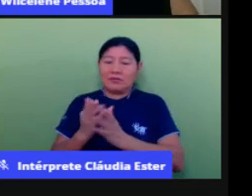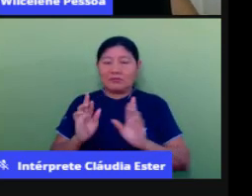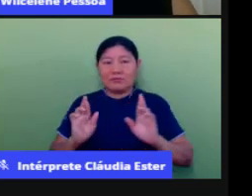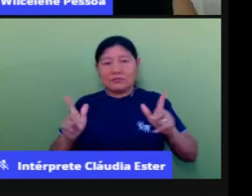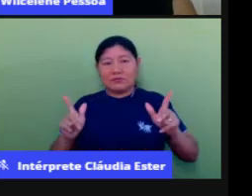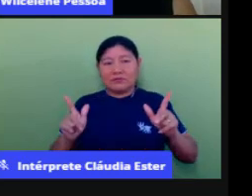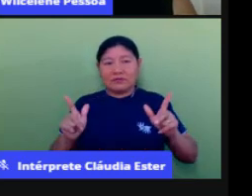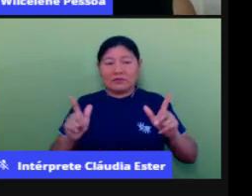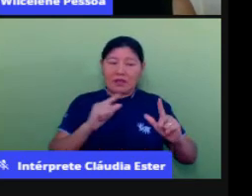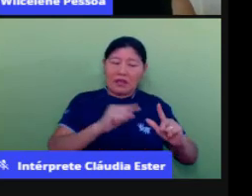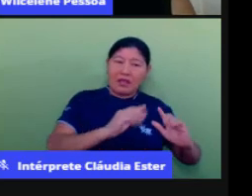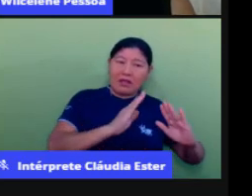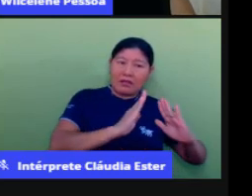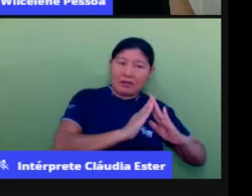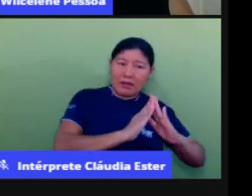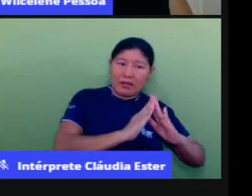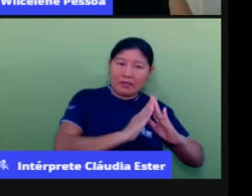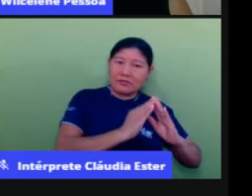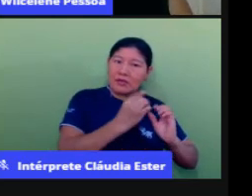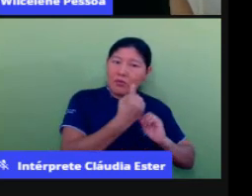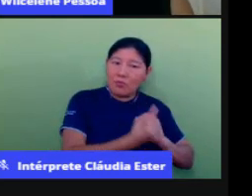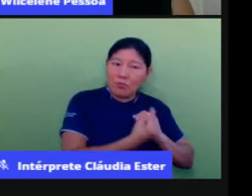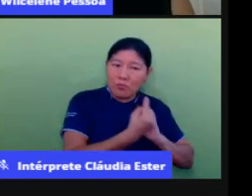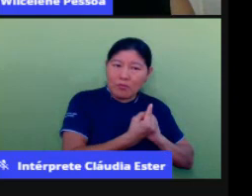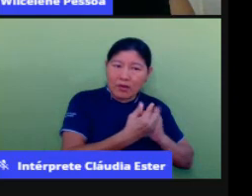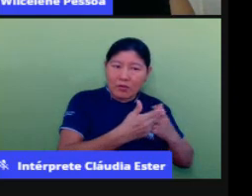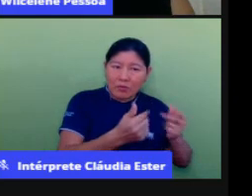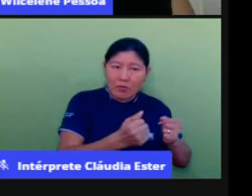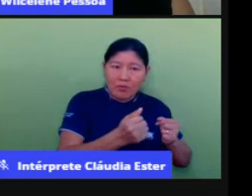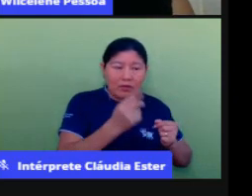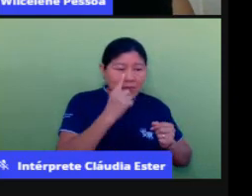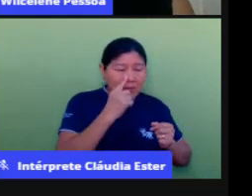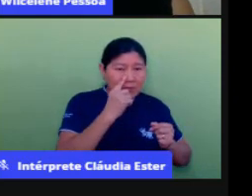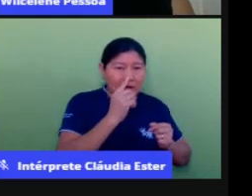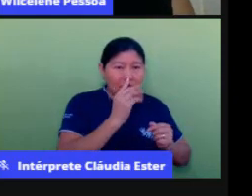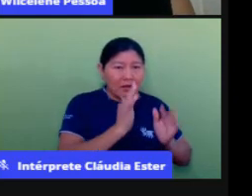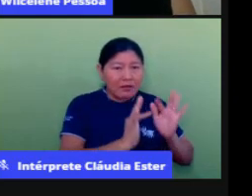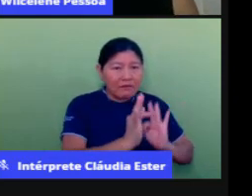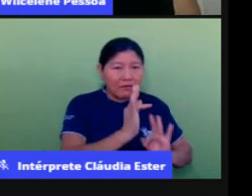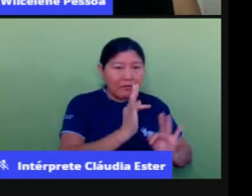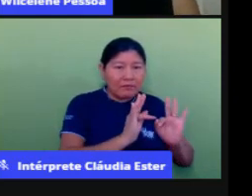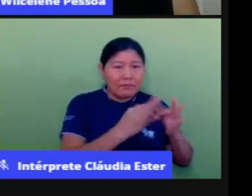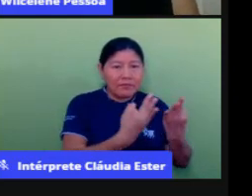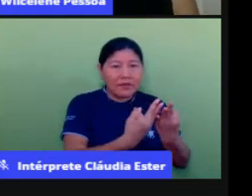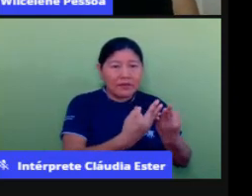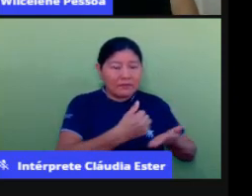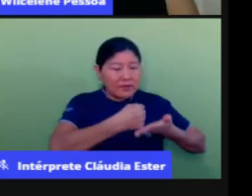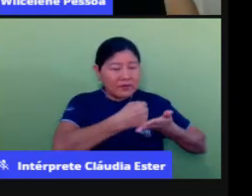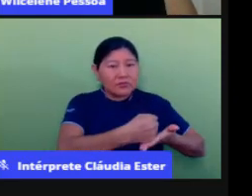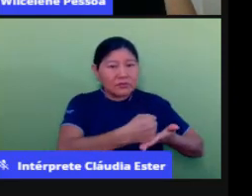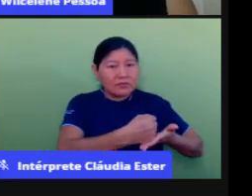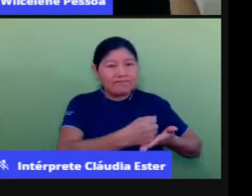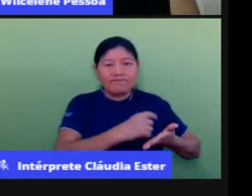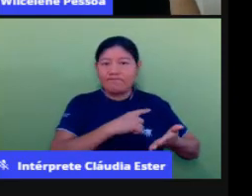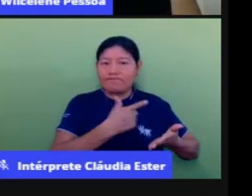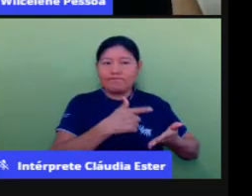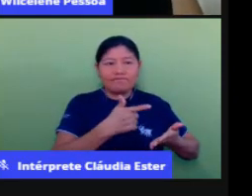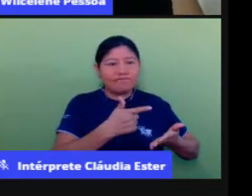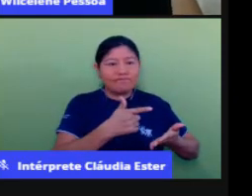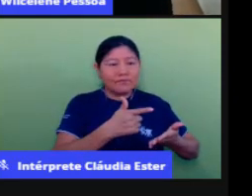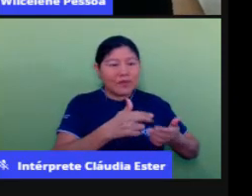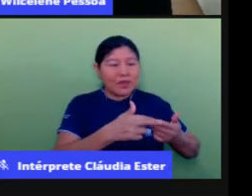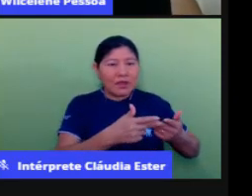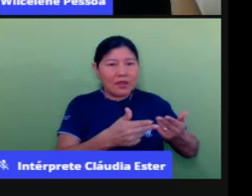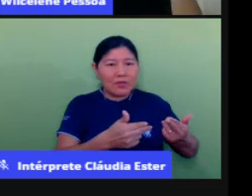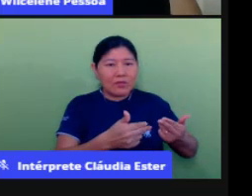serão encaminhadas pelo professor. O pai, a mãe ou o responsável, ele não tem, obviamente,